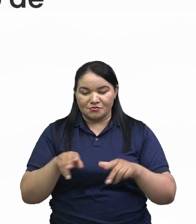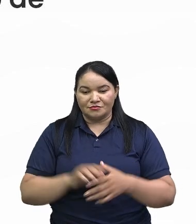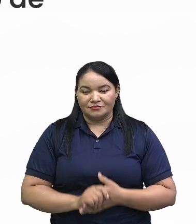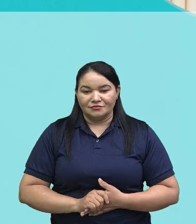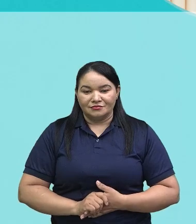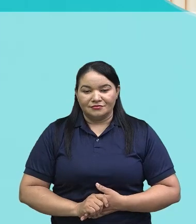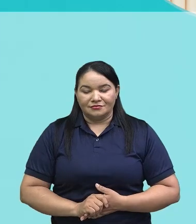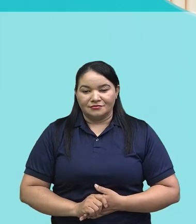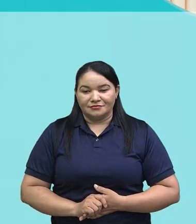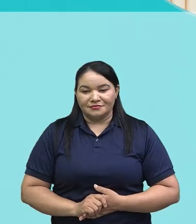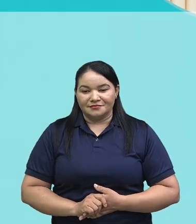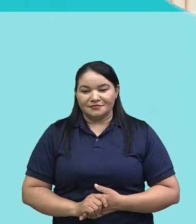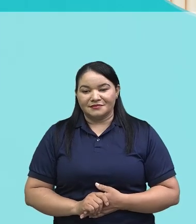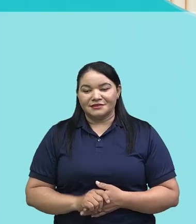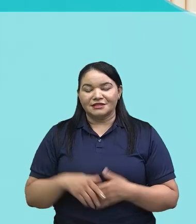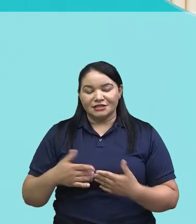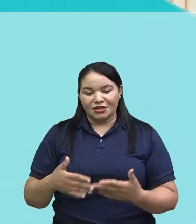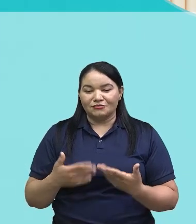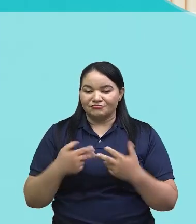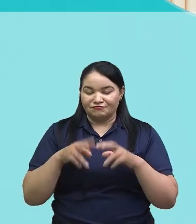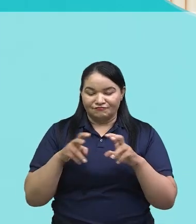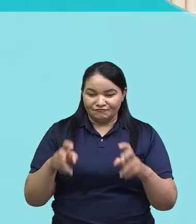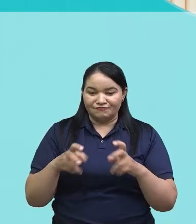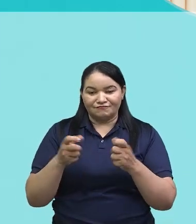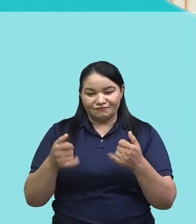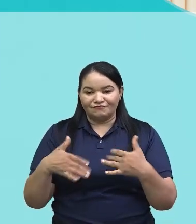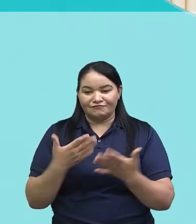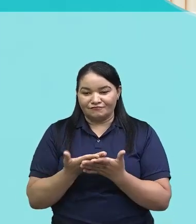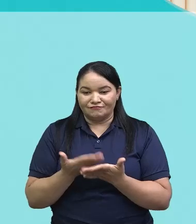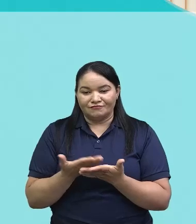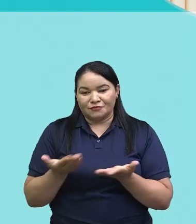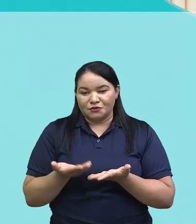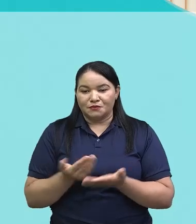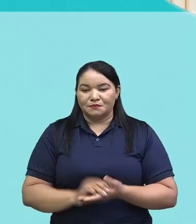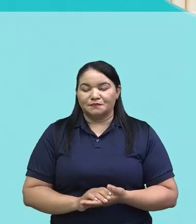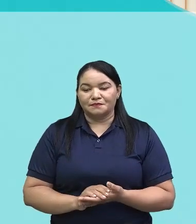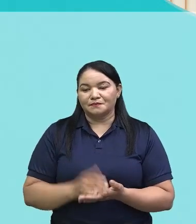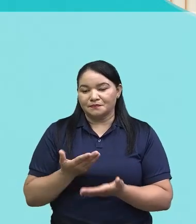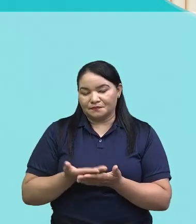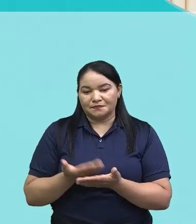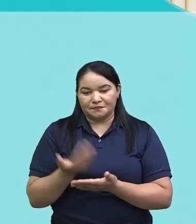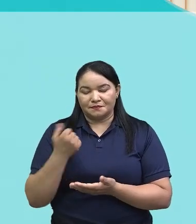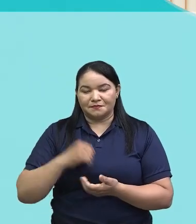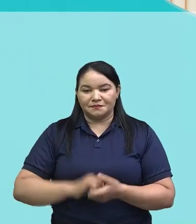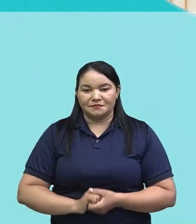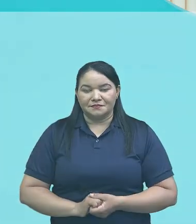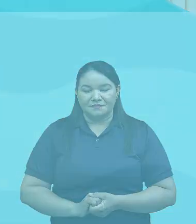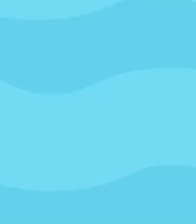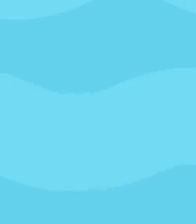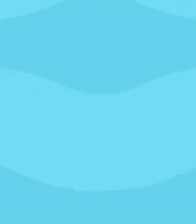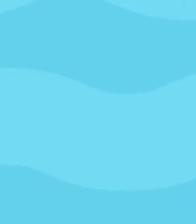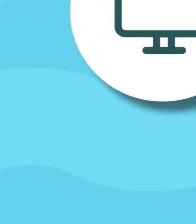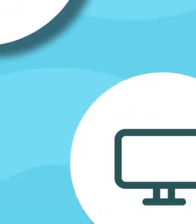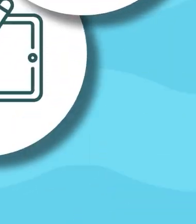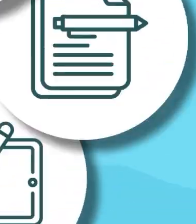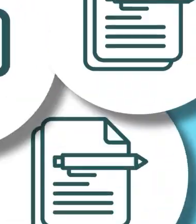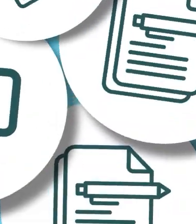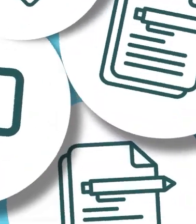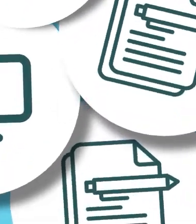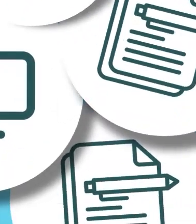mídias. Então, esse é o assunto que nós iremos estudar na nossa aula de hoje. Seguimos para a nossa aula.